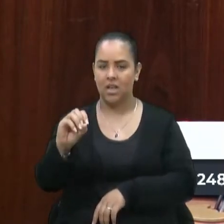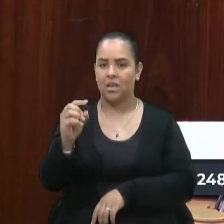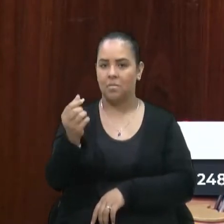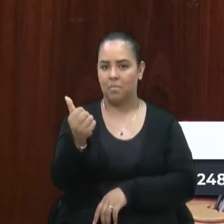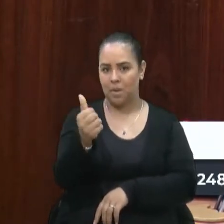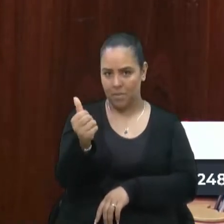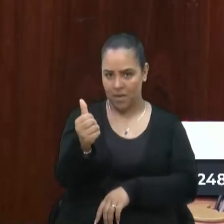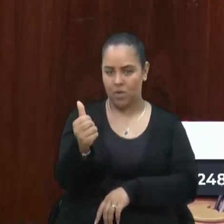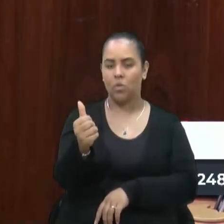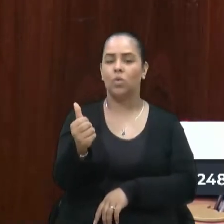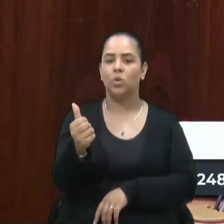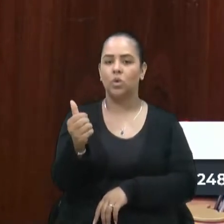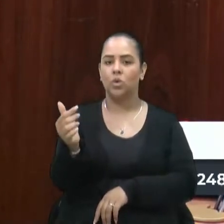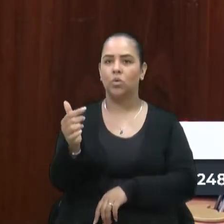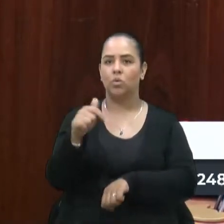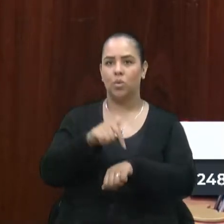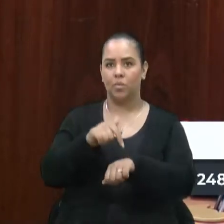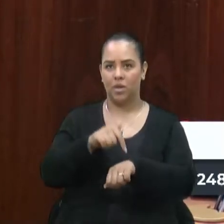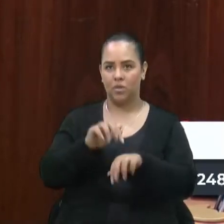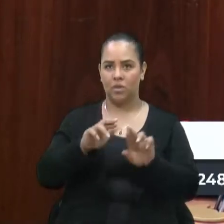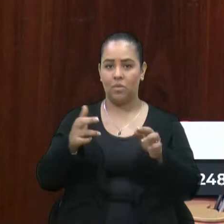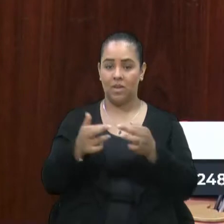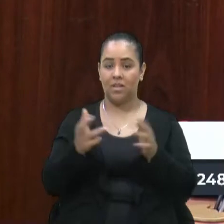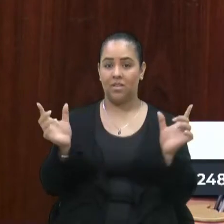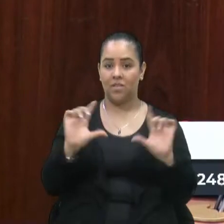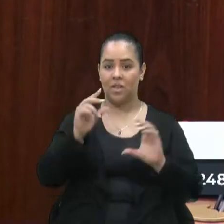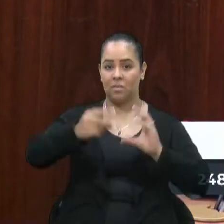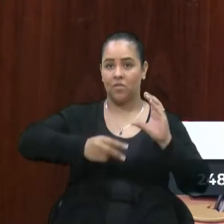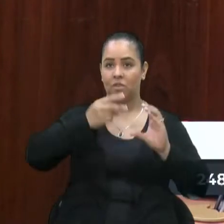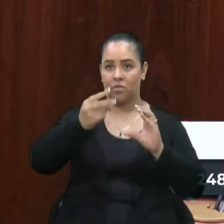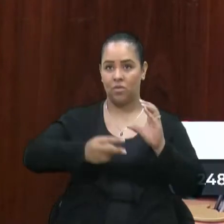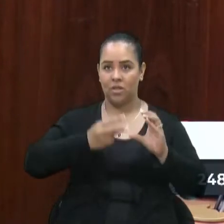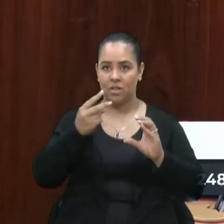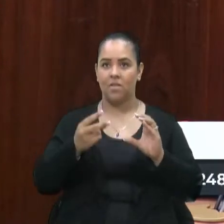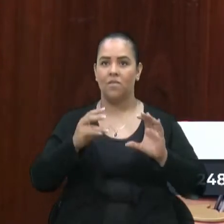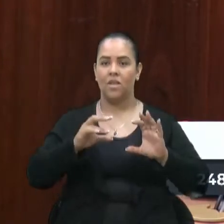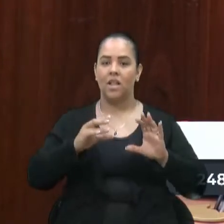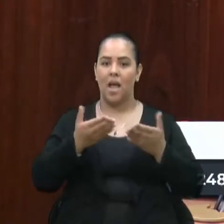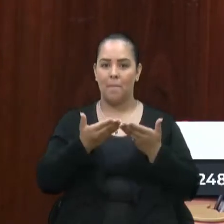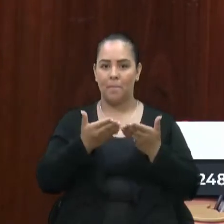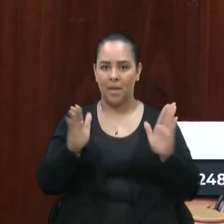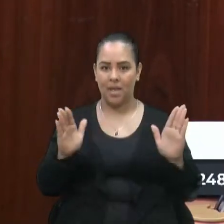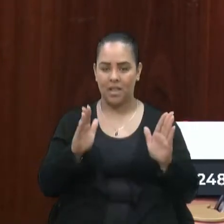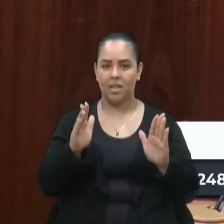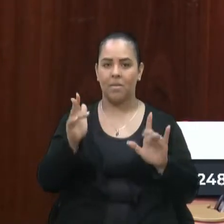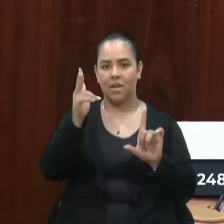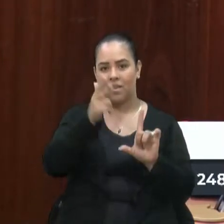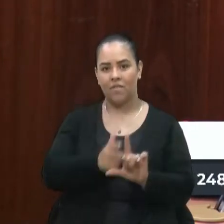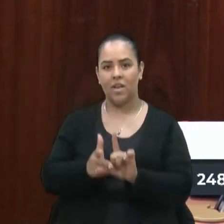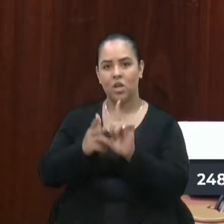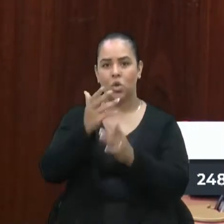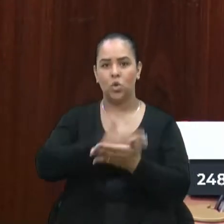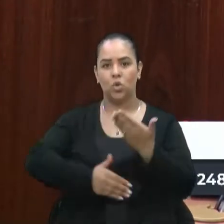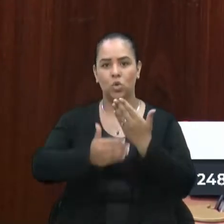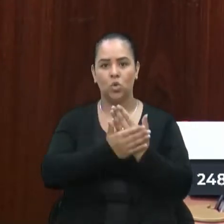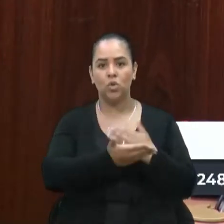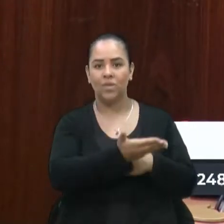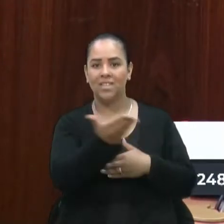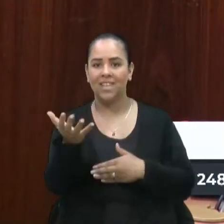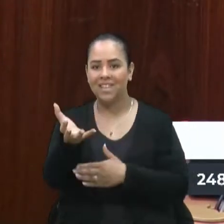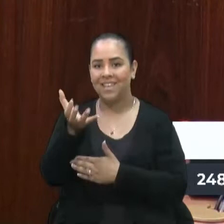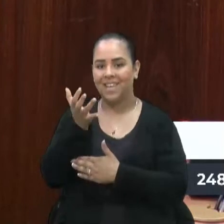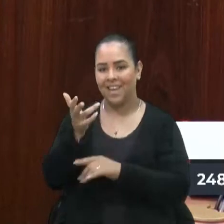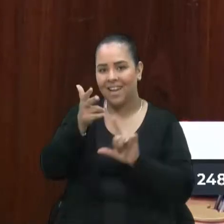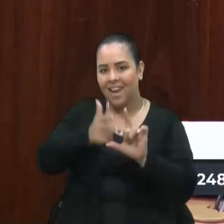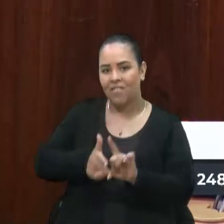1º, durante as sessões, a TV Câmara estará à disposição para gravar com todos vocês que quiserem